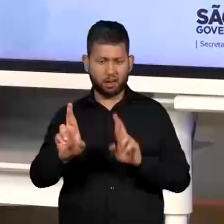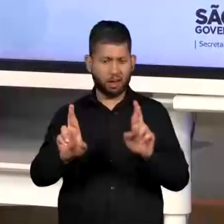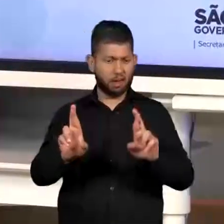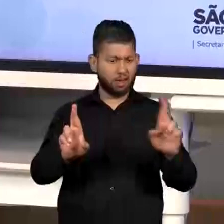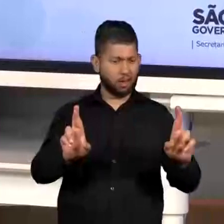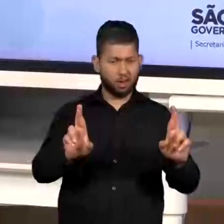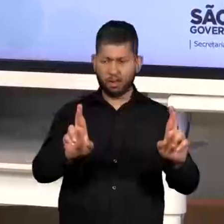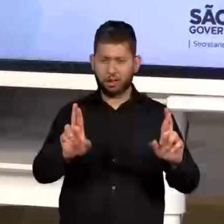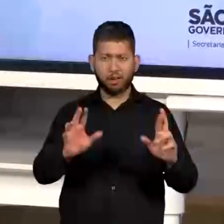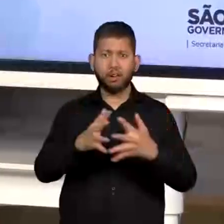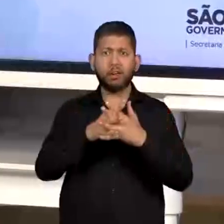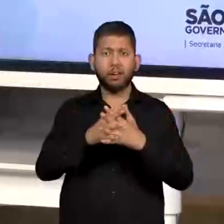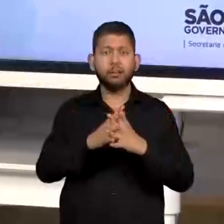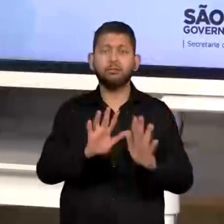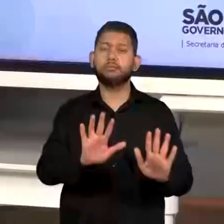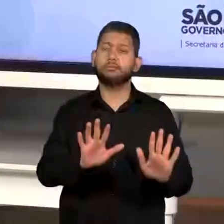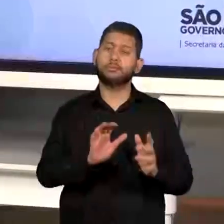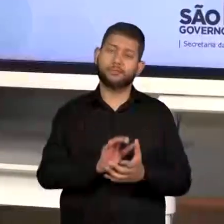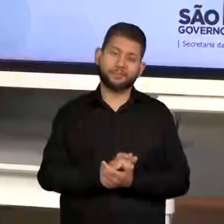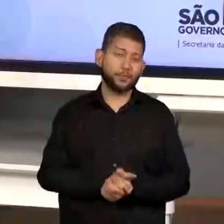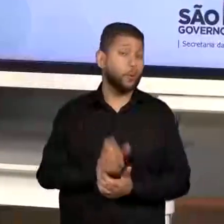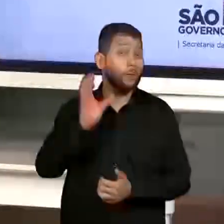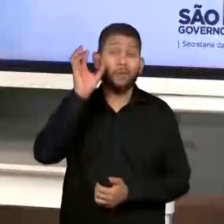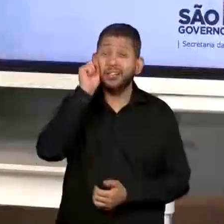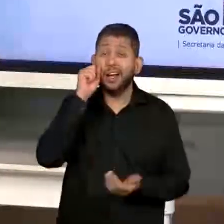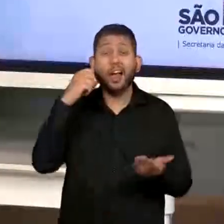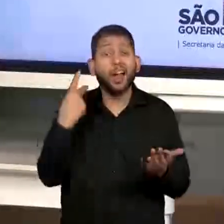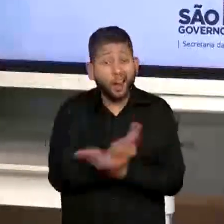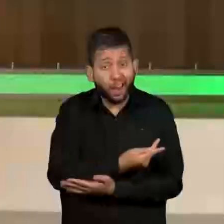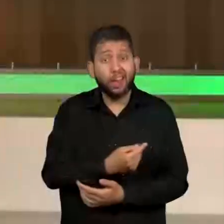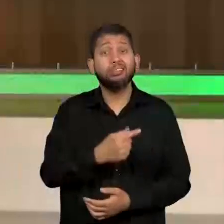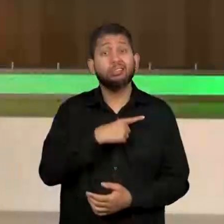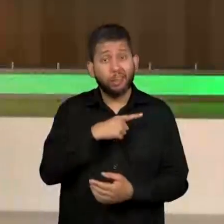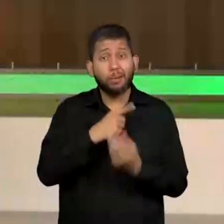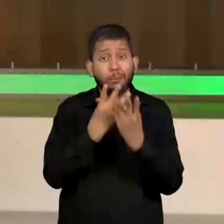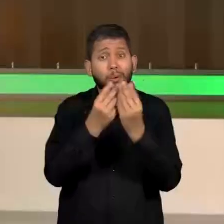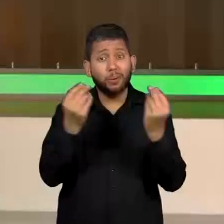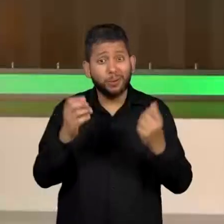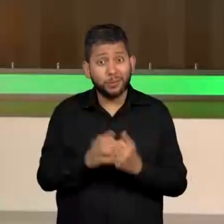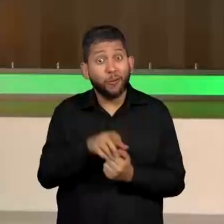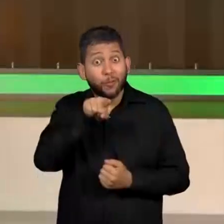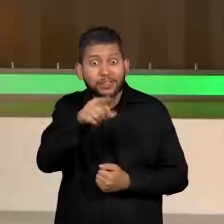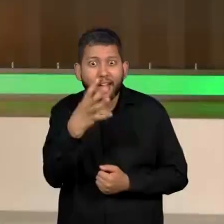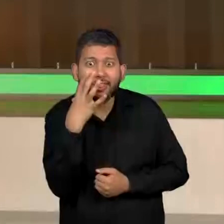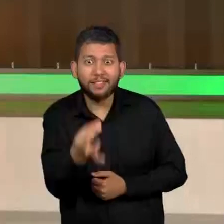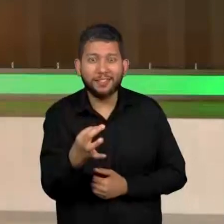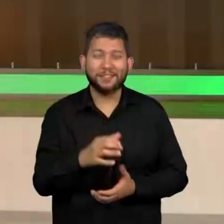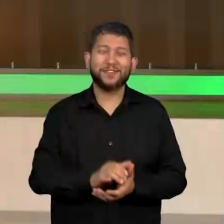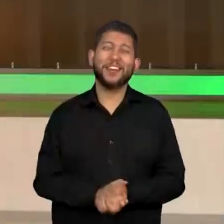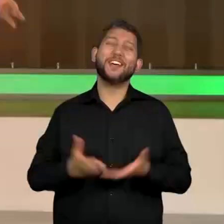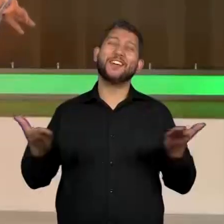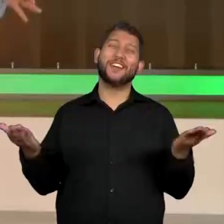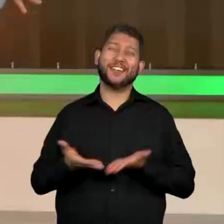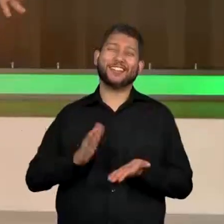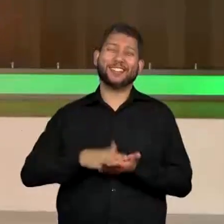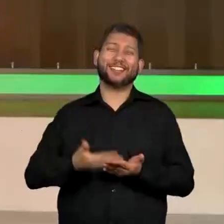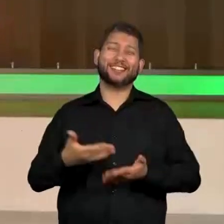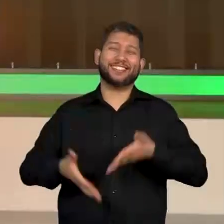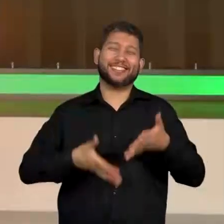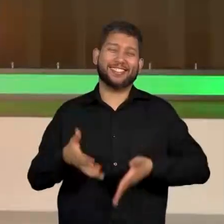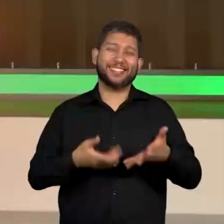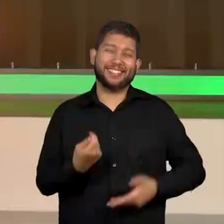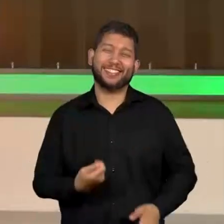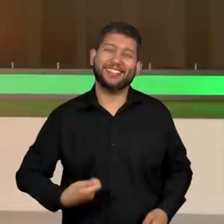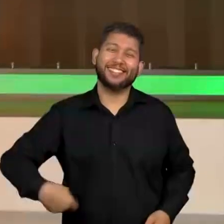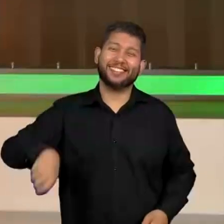Rs? Então, essa é uma dessas aulas, então fica ligado. E, logicamente, eu não estou sozinha, estou